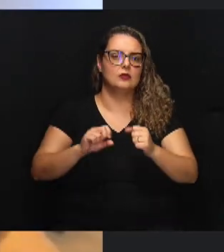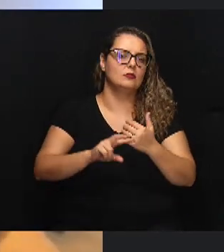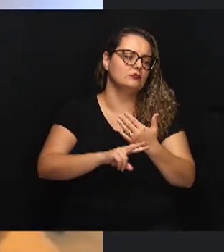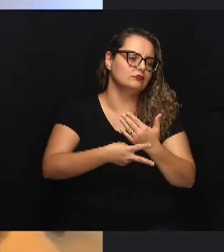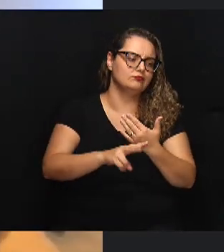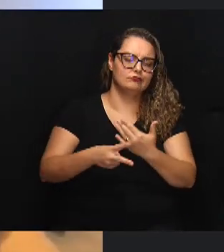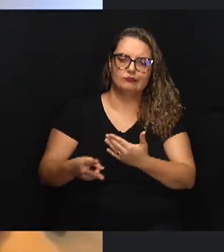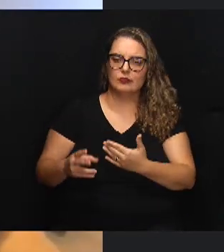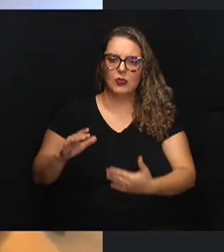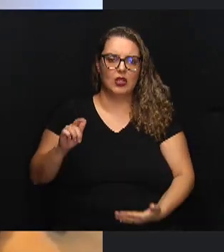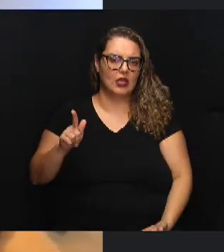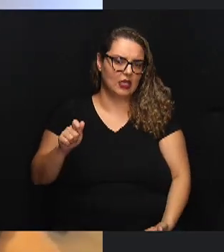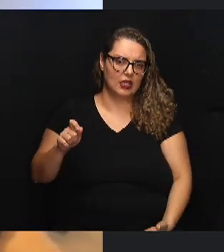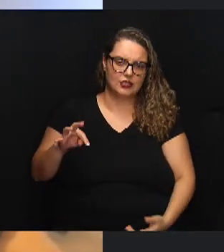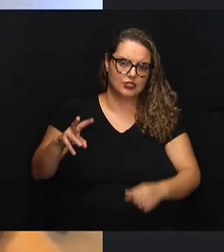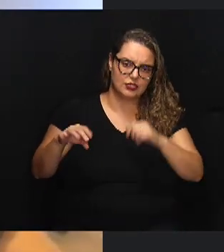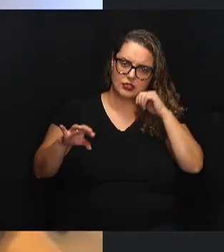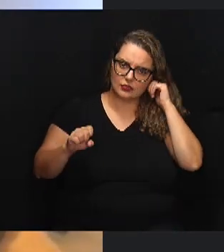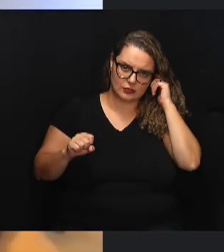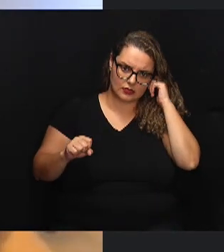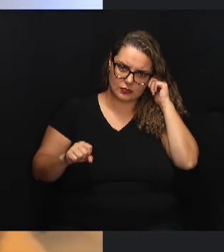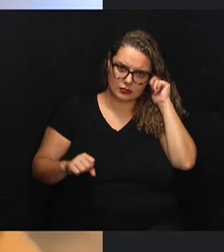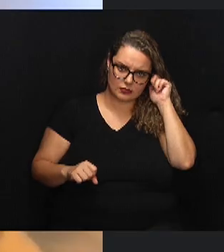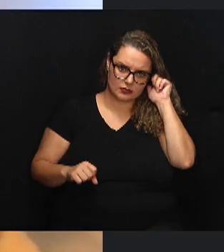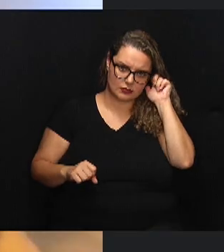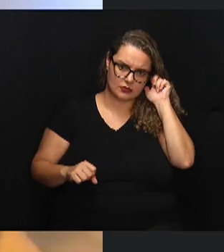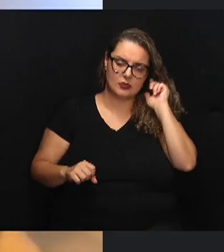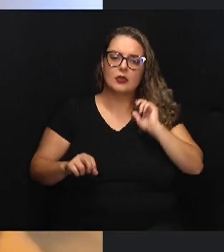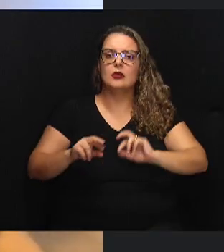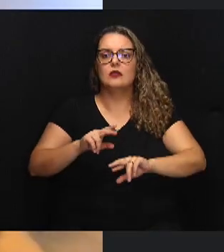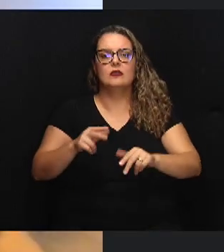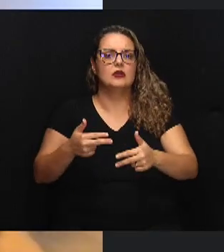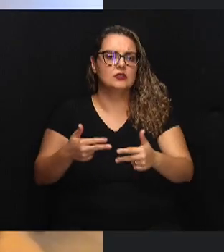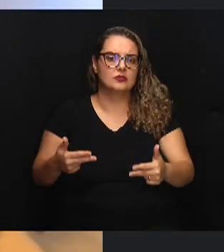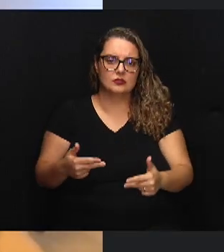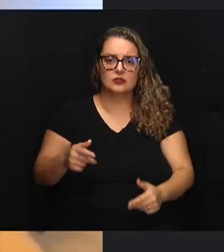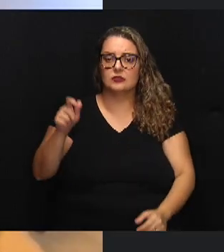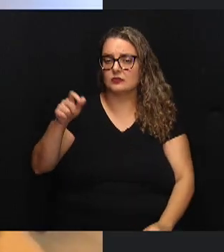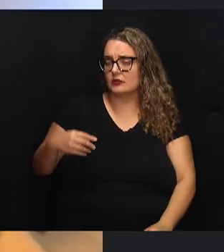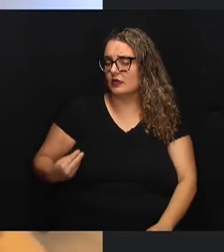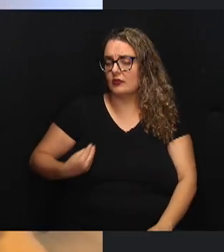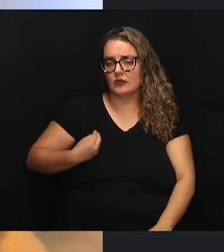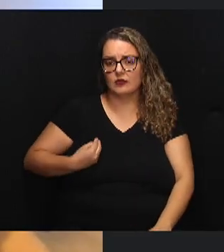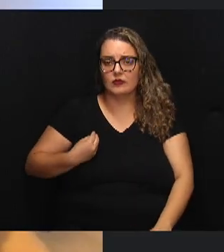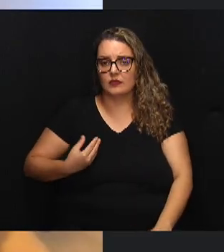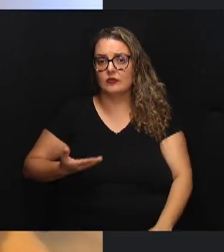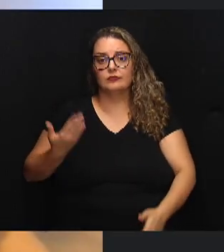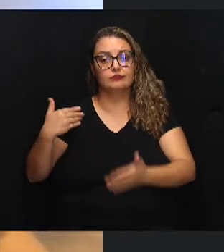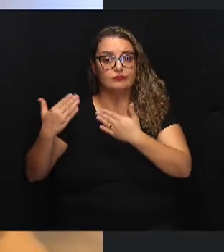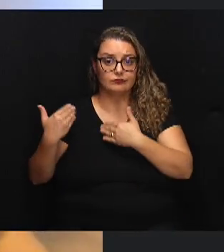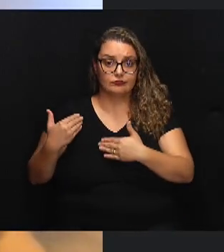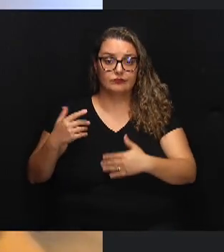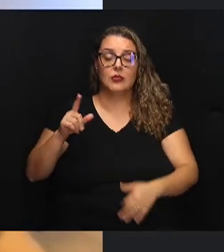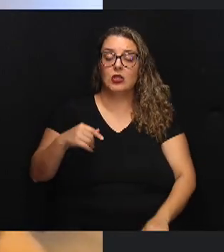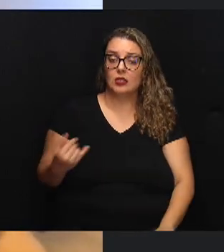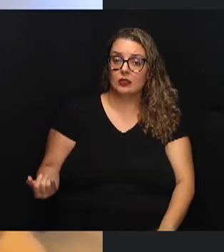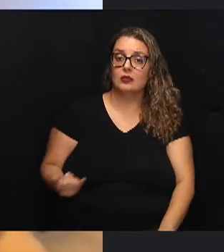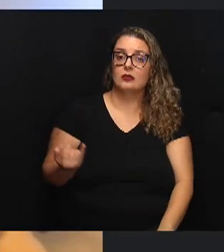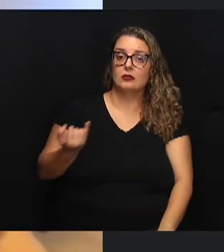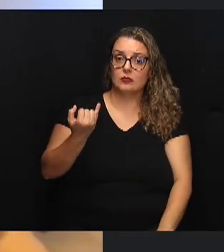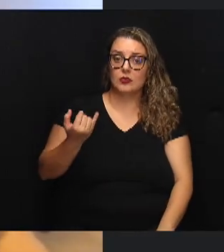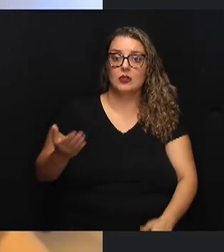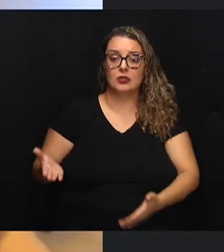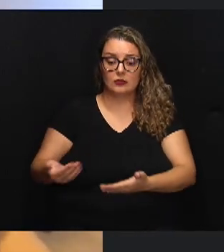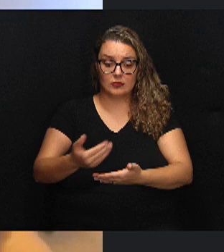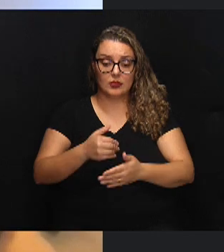gatilhos relacionados, né, até a muitas coisas que essa pessoa já passou na sua vida, e é muito importante ter esse